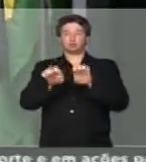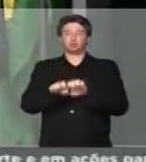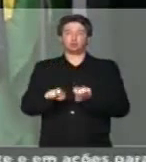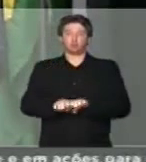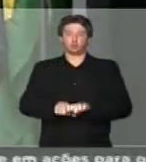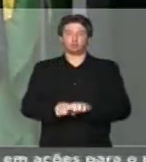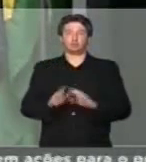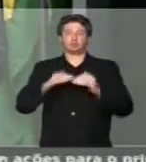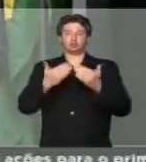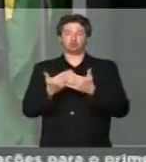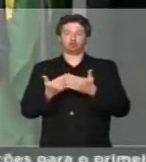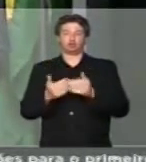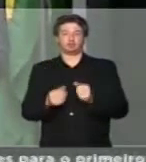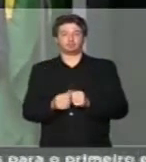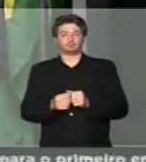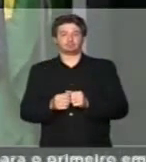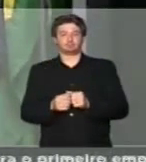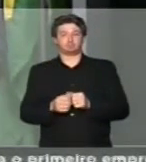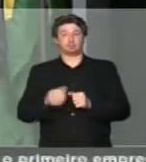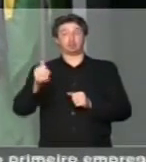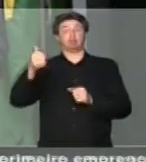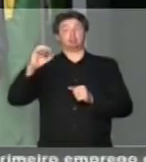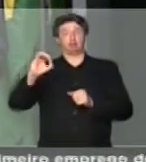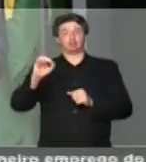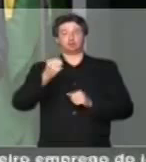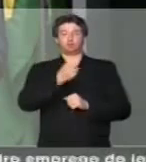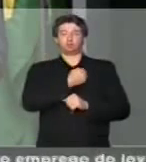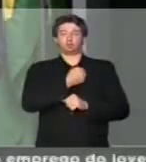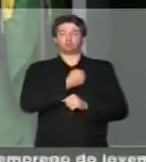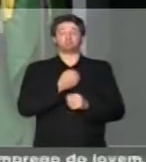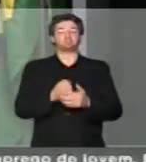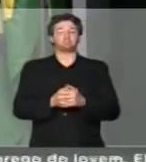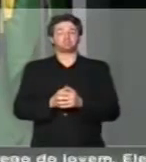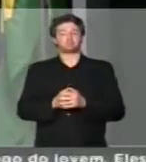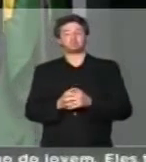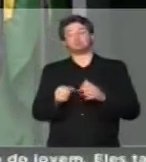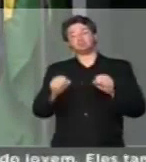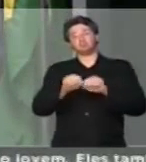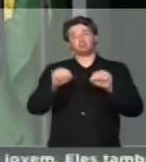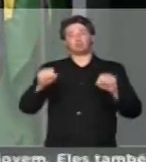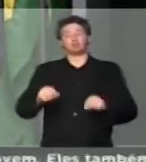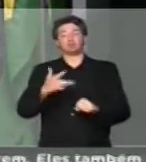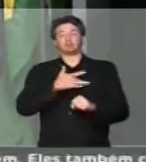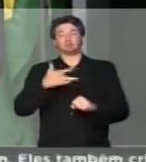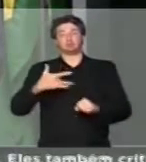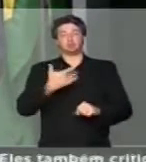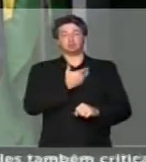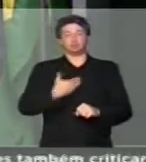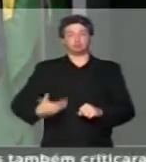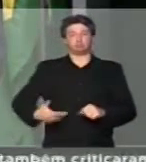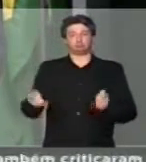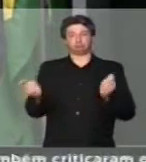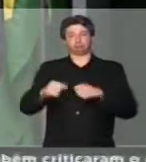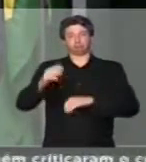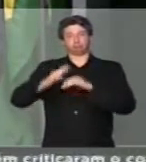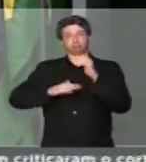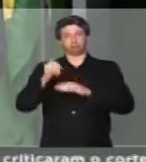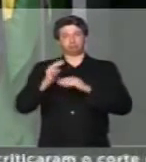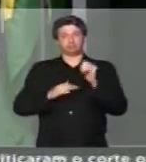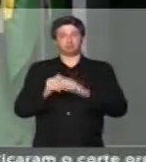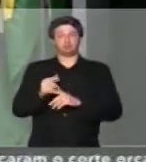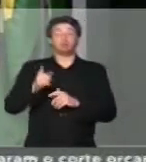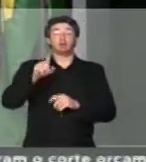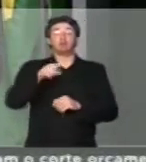infraestrutura das escolas. O 10, ter um sistema de saúde público eficiente